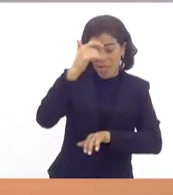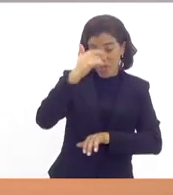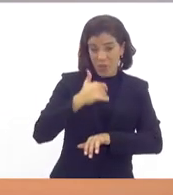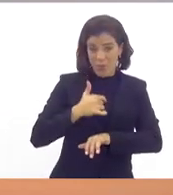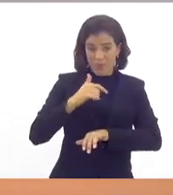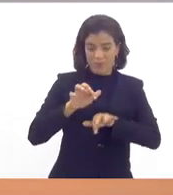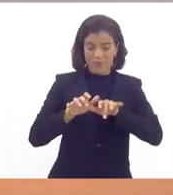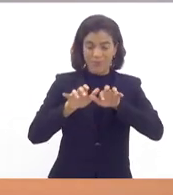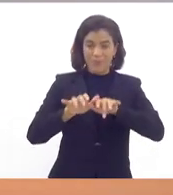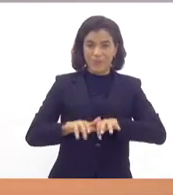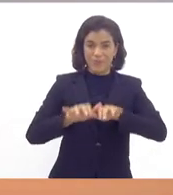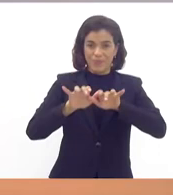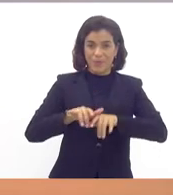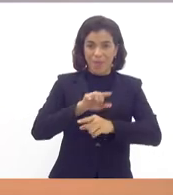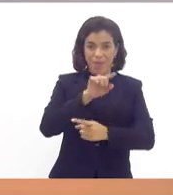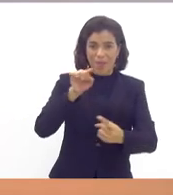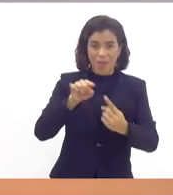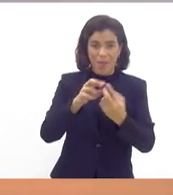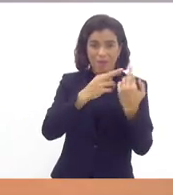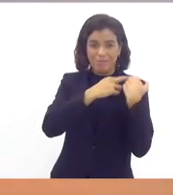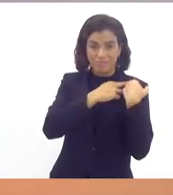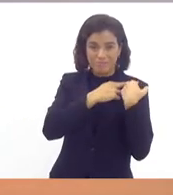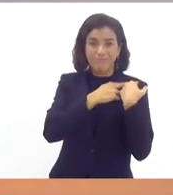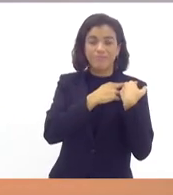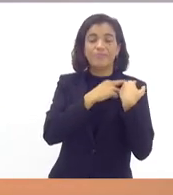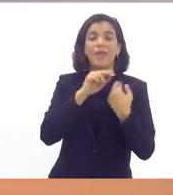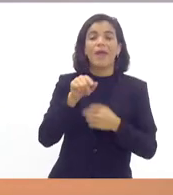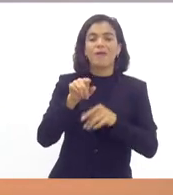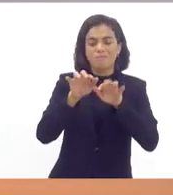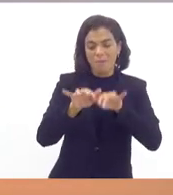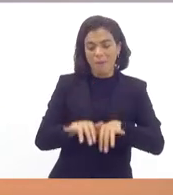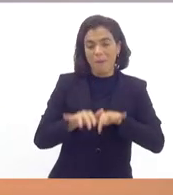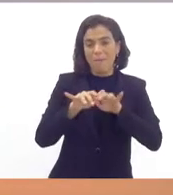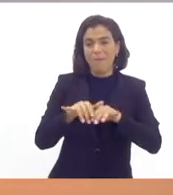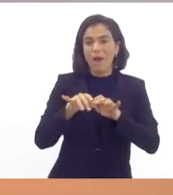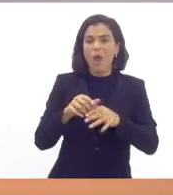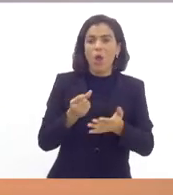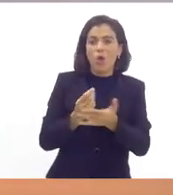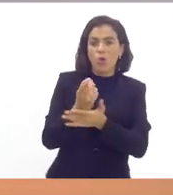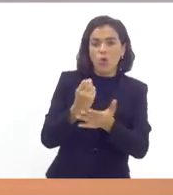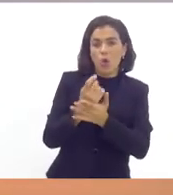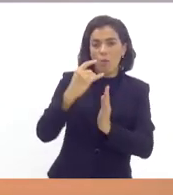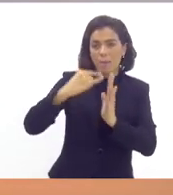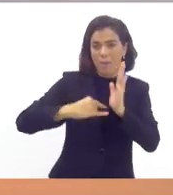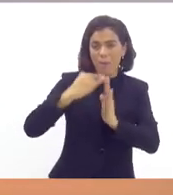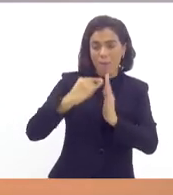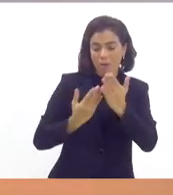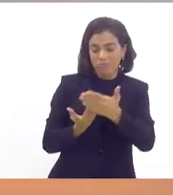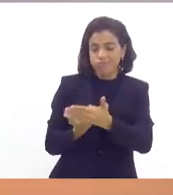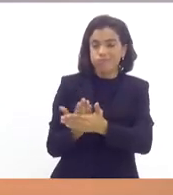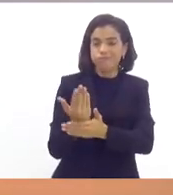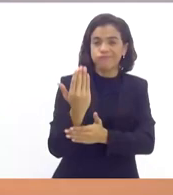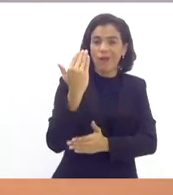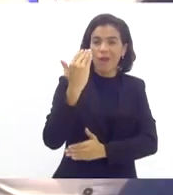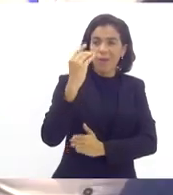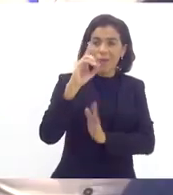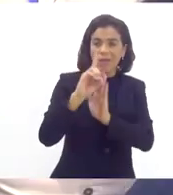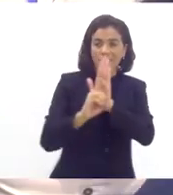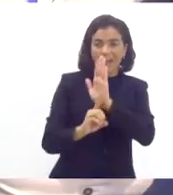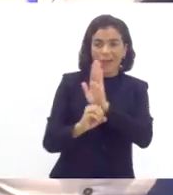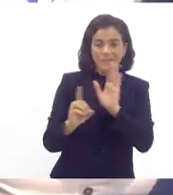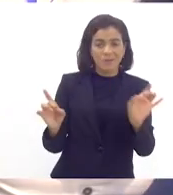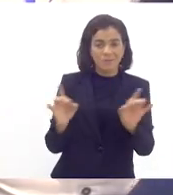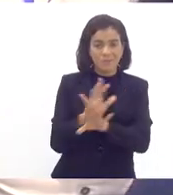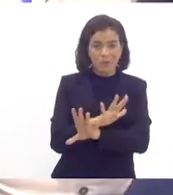única obrigação dele é vender com nota fiscal eletrônica, registrar as compras feitas com nota fiscal eletrônica, já sai uma declaração pré-preenchida. Se ele concordar, se o que ele